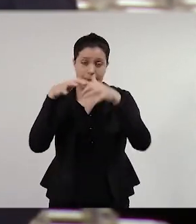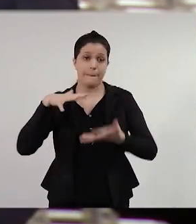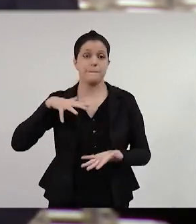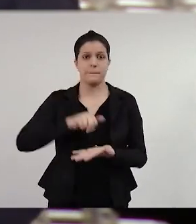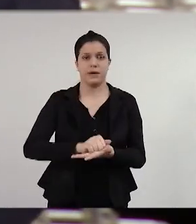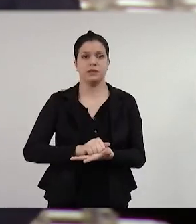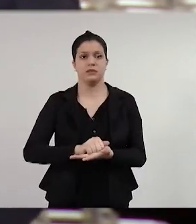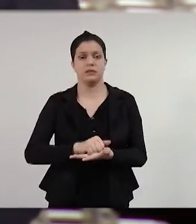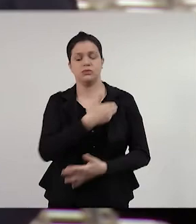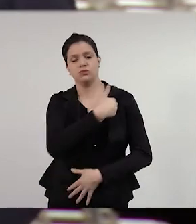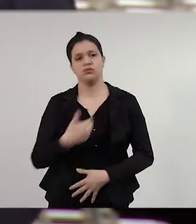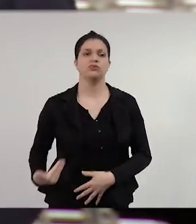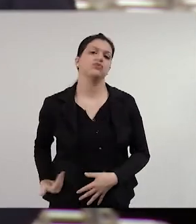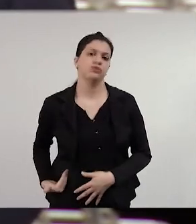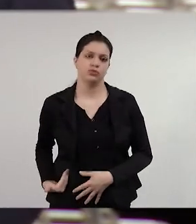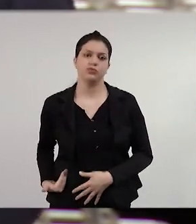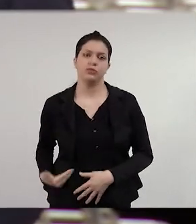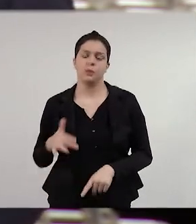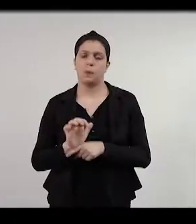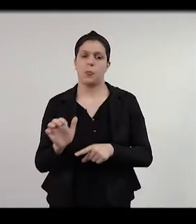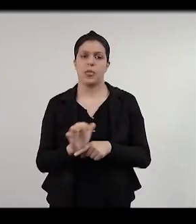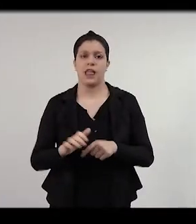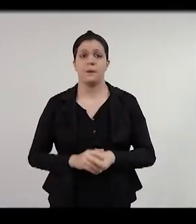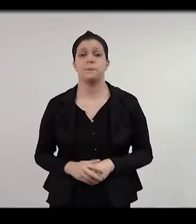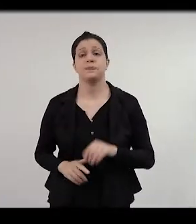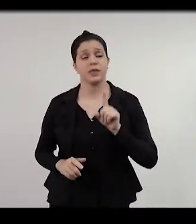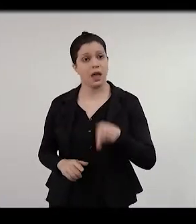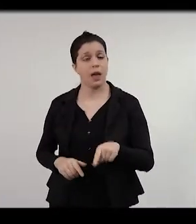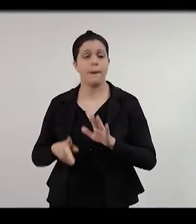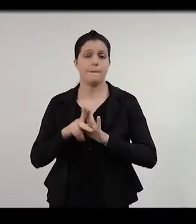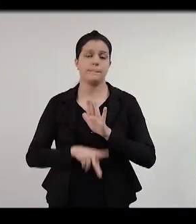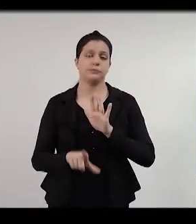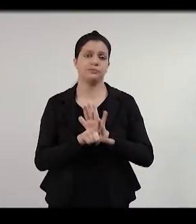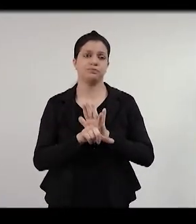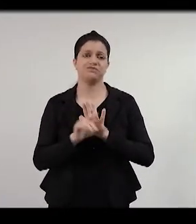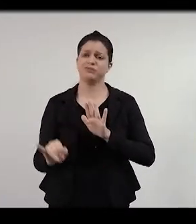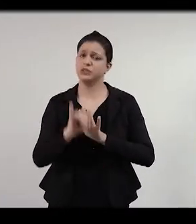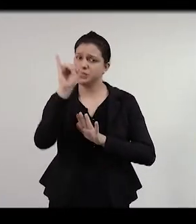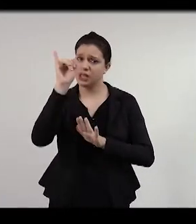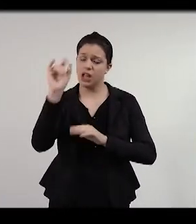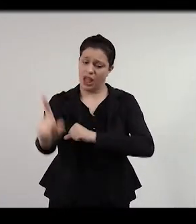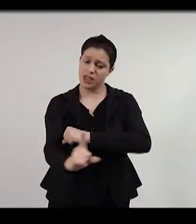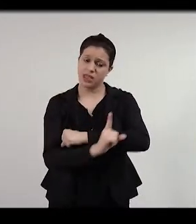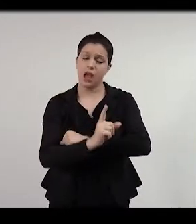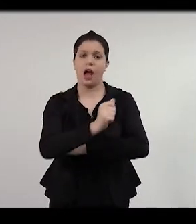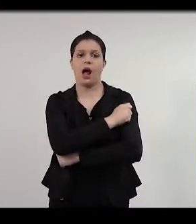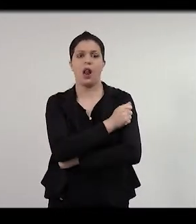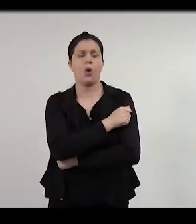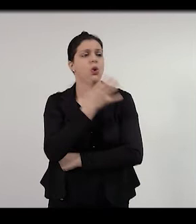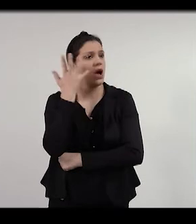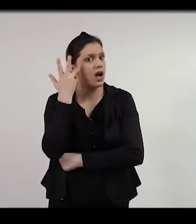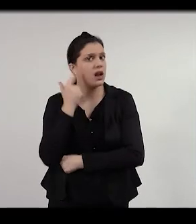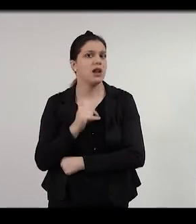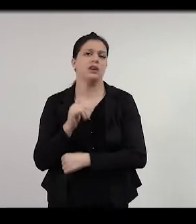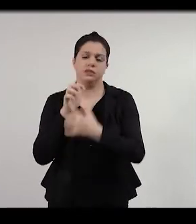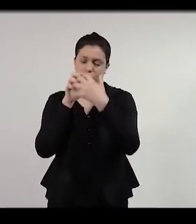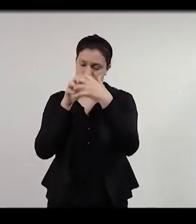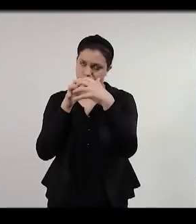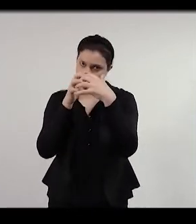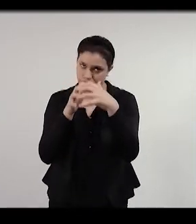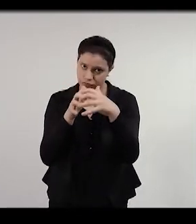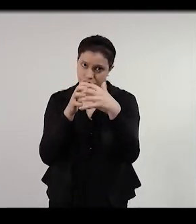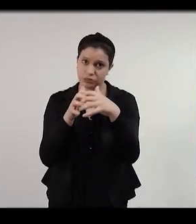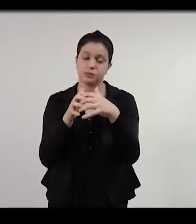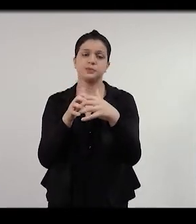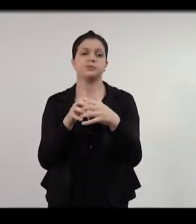autistas matriculados na rede estadual de ensino. É um projeto muito importante que vai atender esses alunos, essas